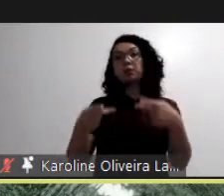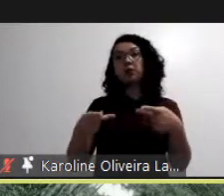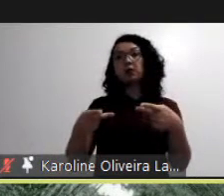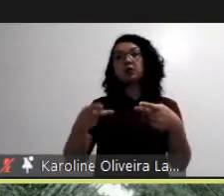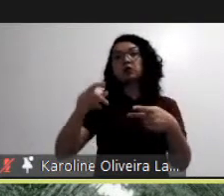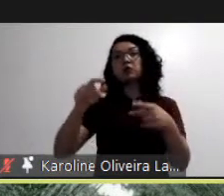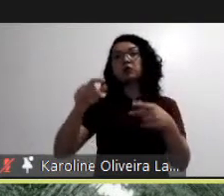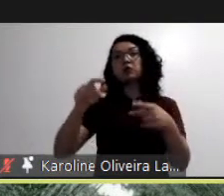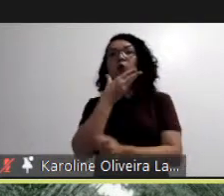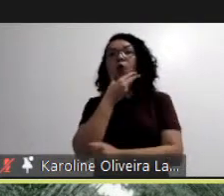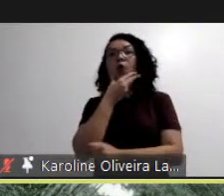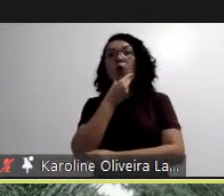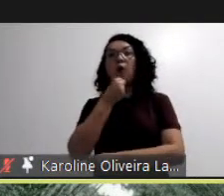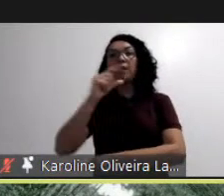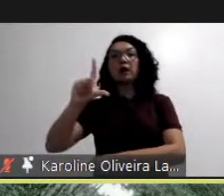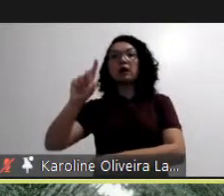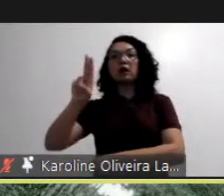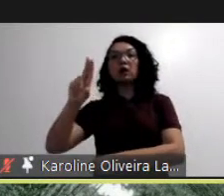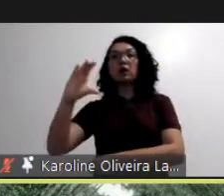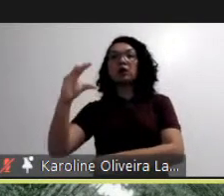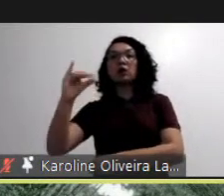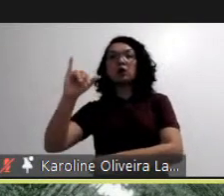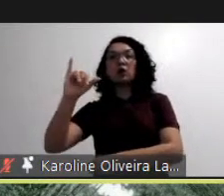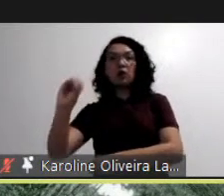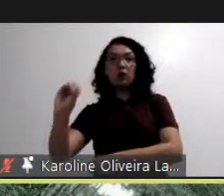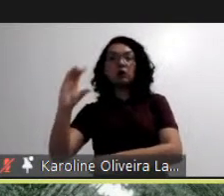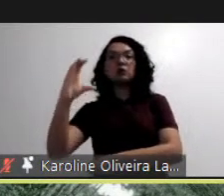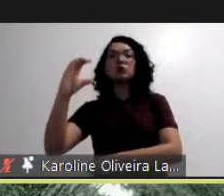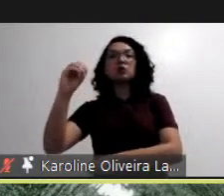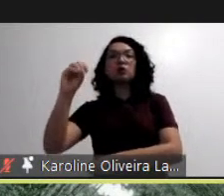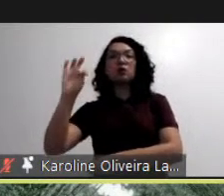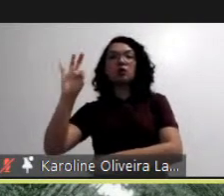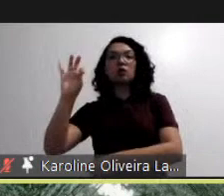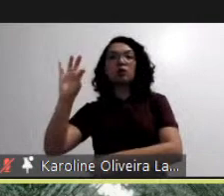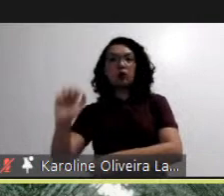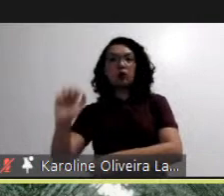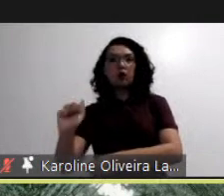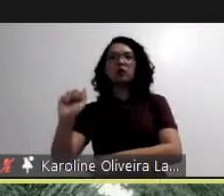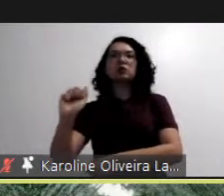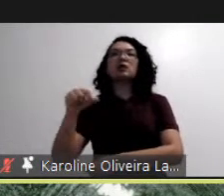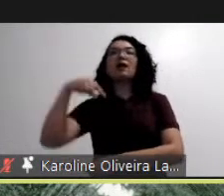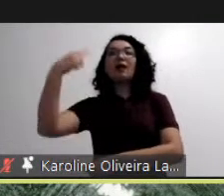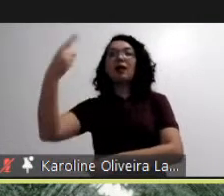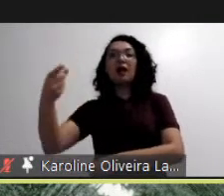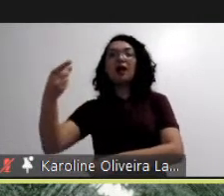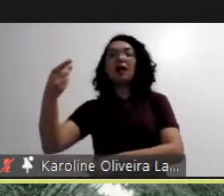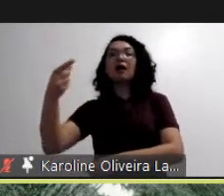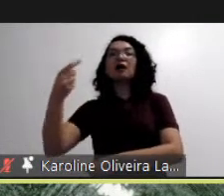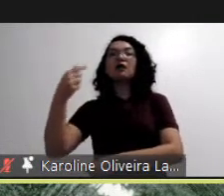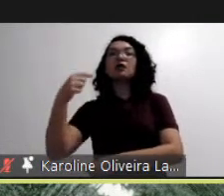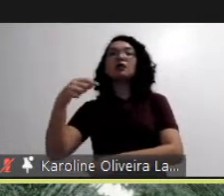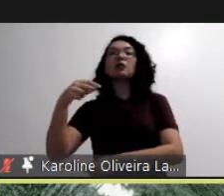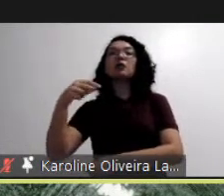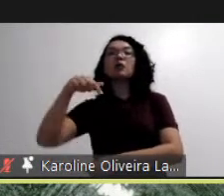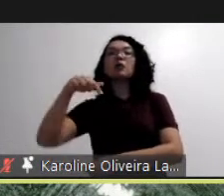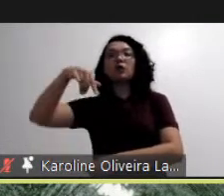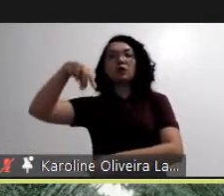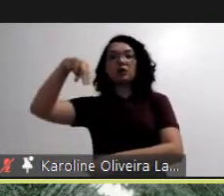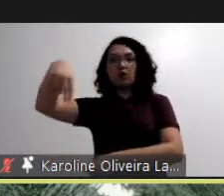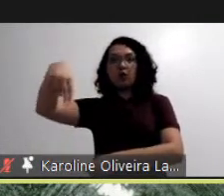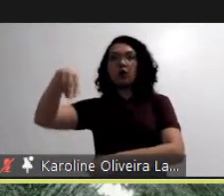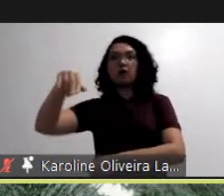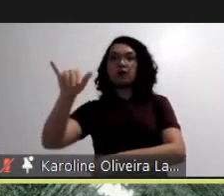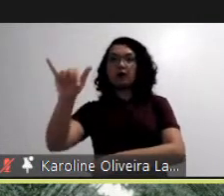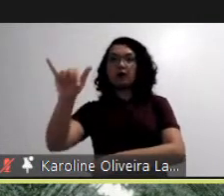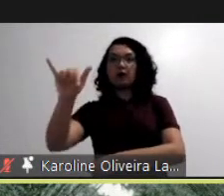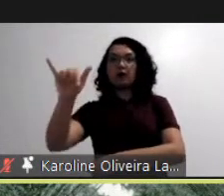York, que também ajudou muito a difundir a arquitetura brasileira e fez com que o Wallace Harrison,